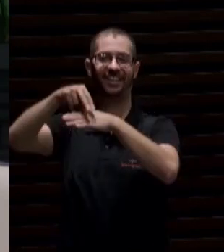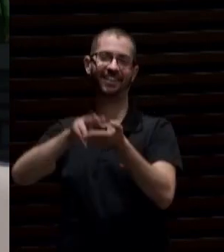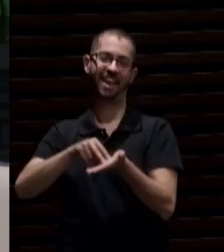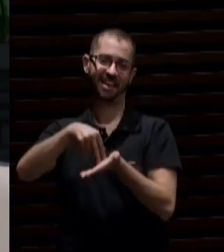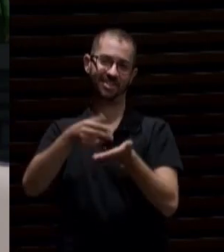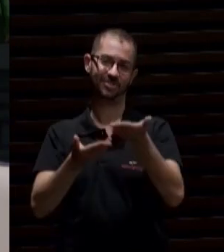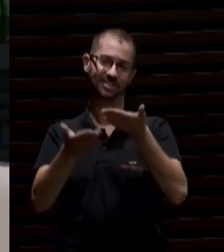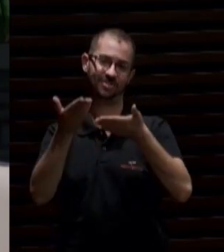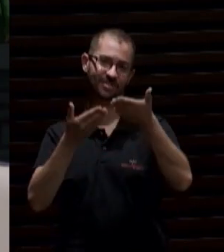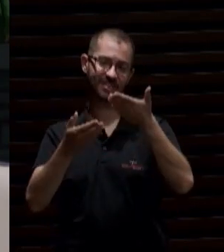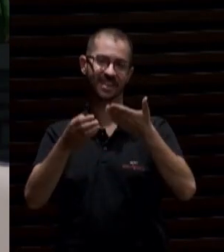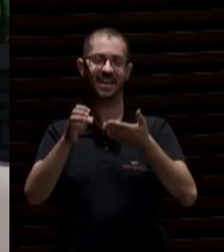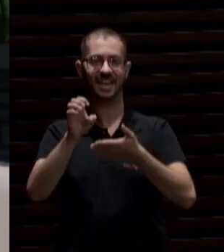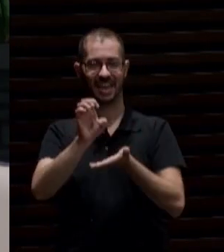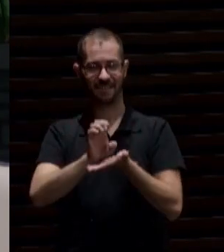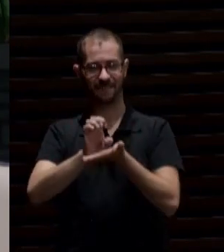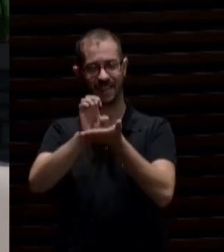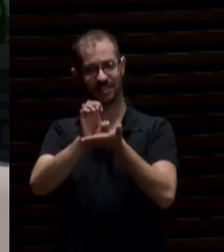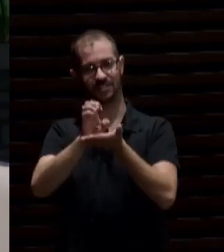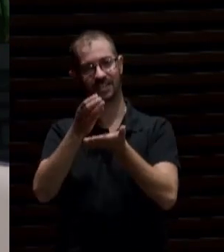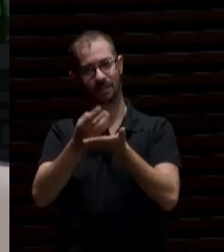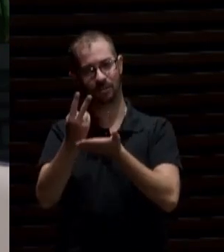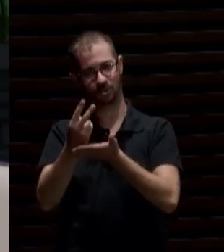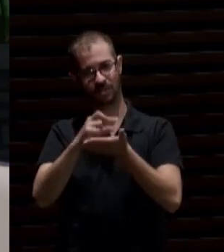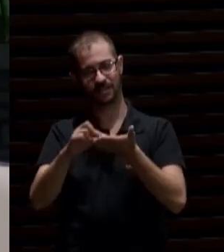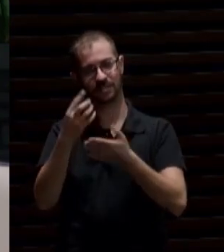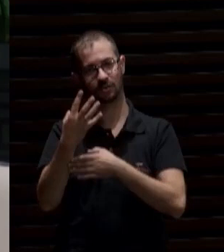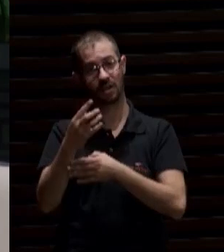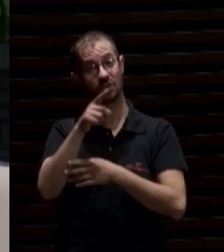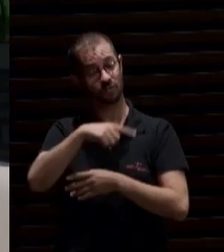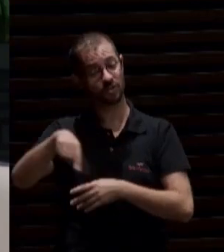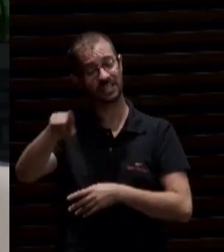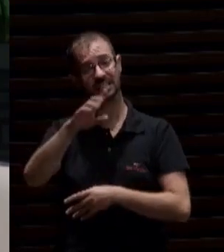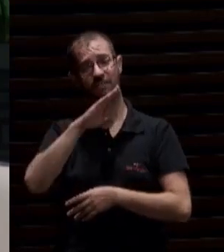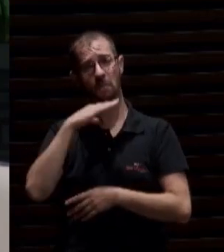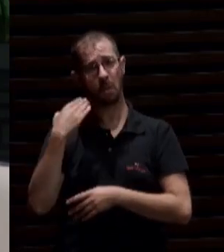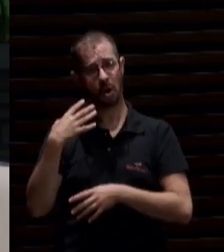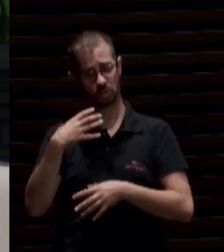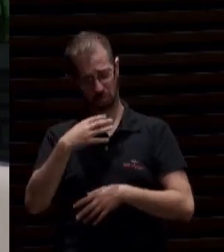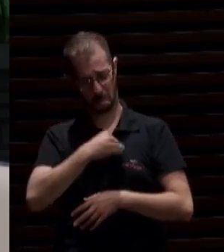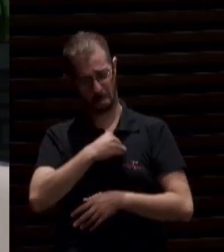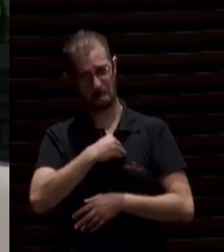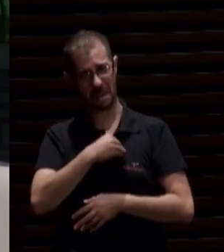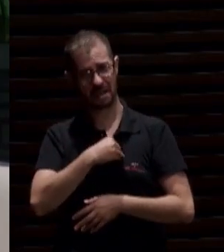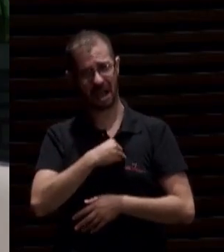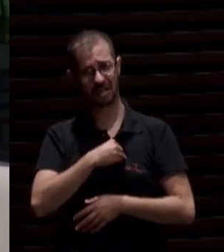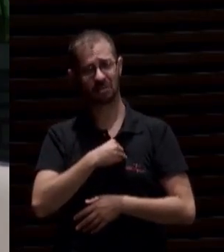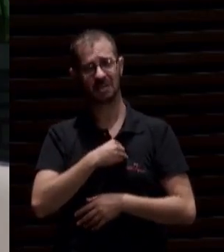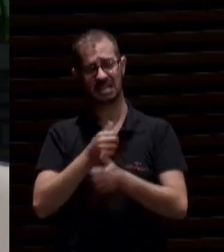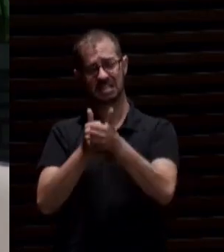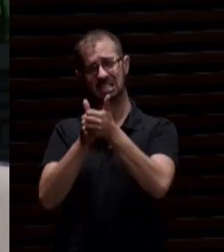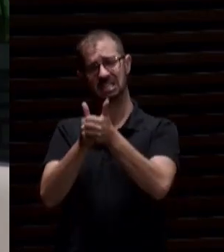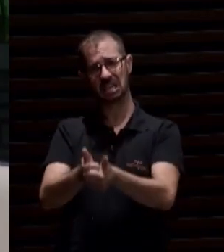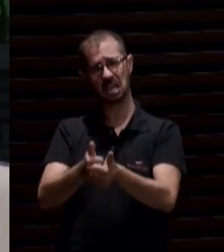Efésios capítulo 2, verso 4, vocês estavam mortos em transgressões e pecados, seguiam o príncipe da